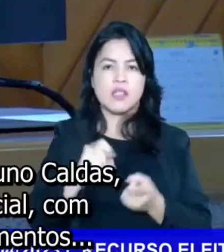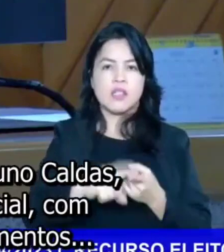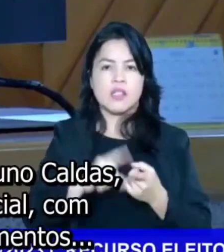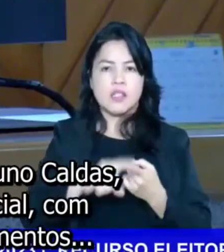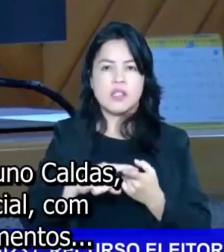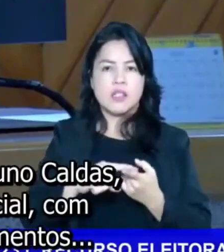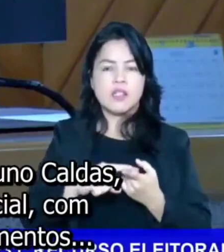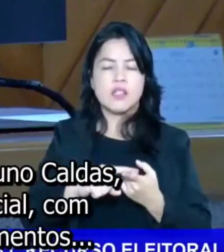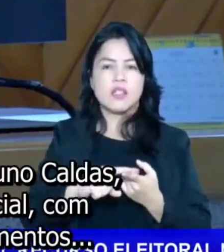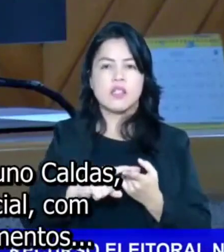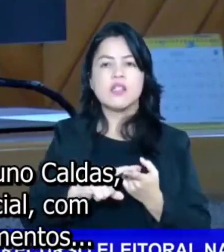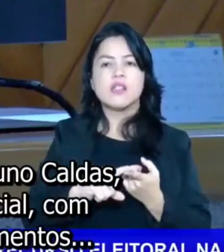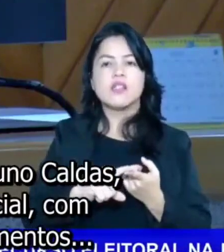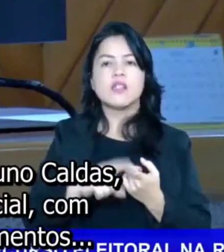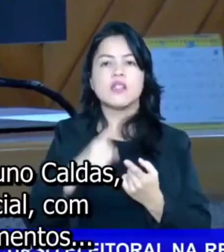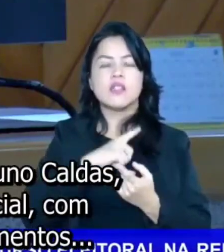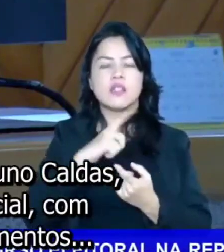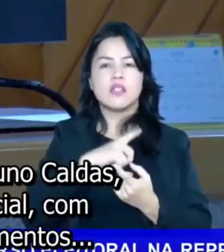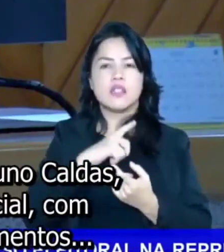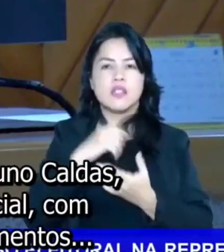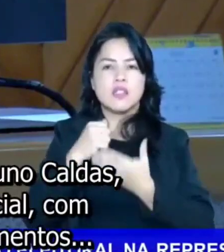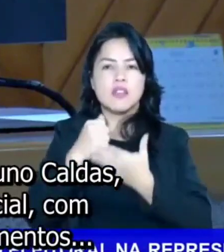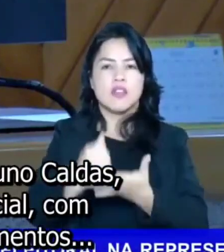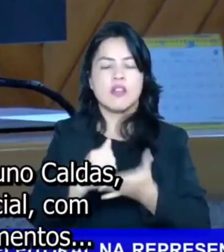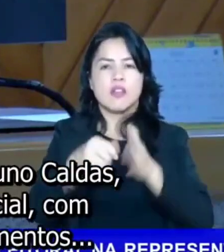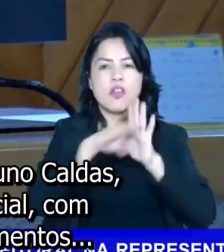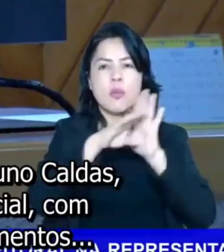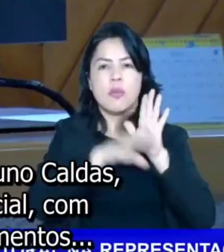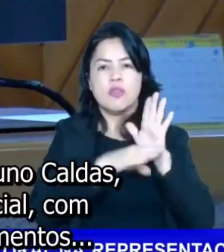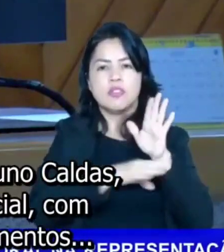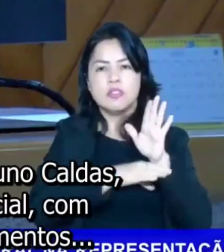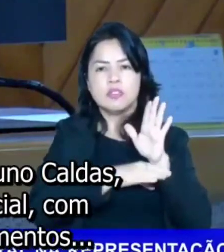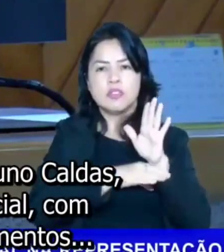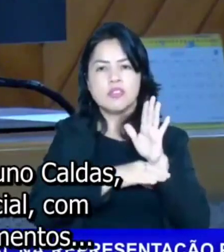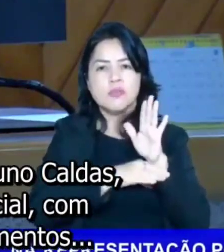amparo nos elementos